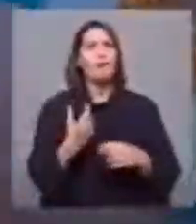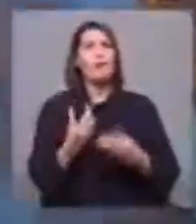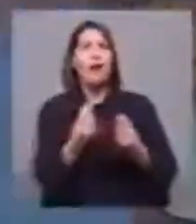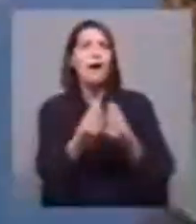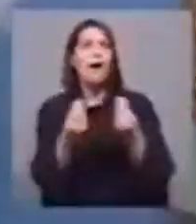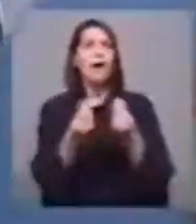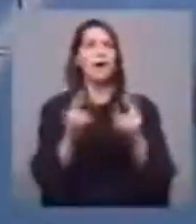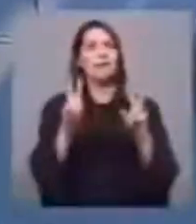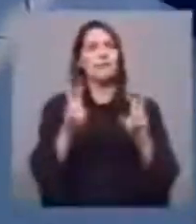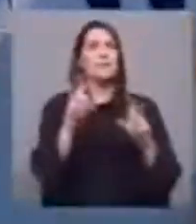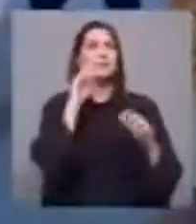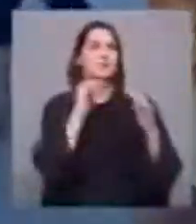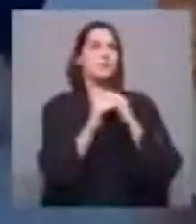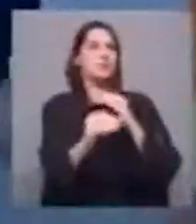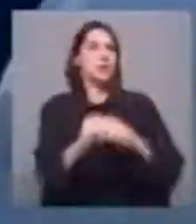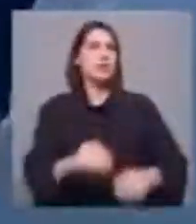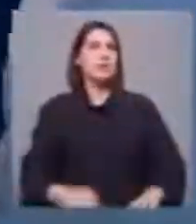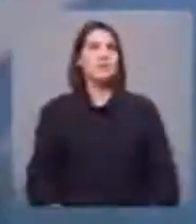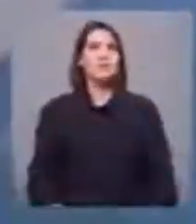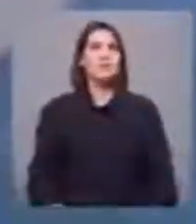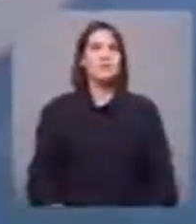a sustentabilidade e